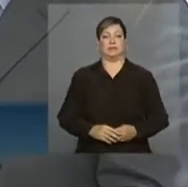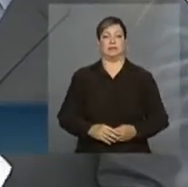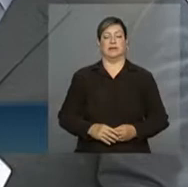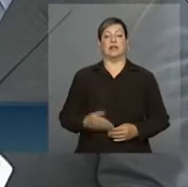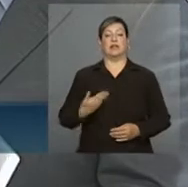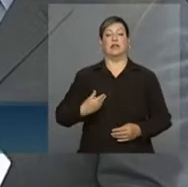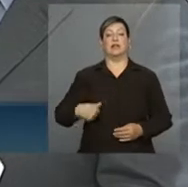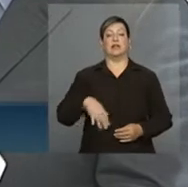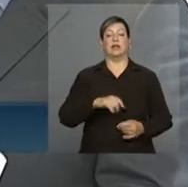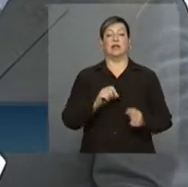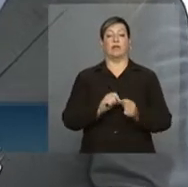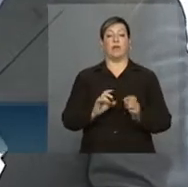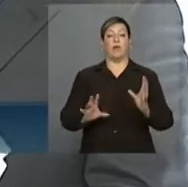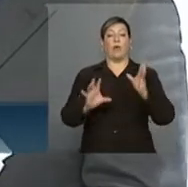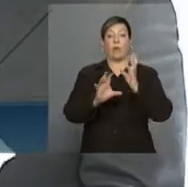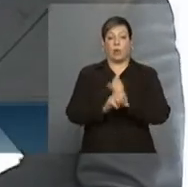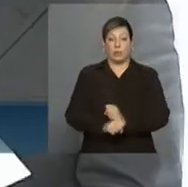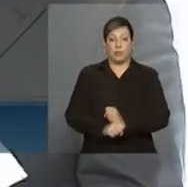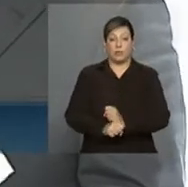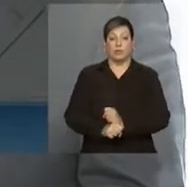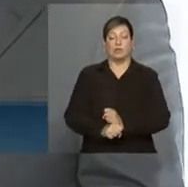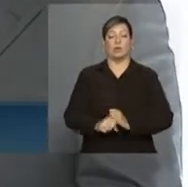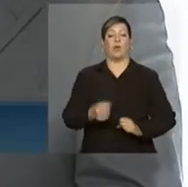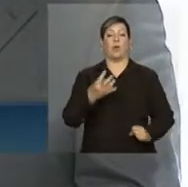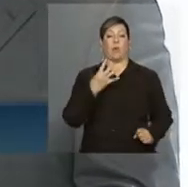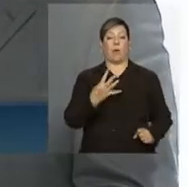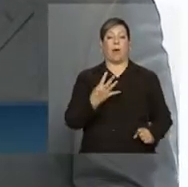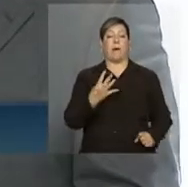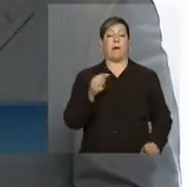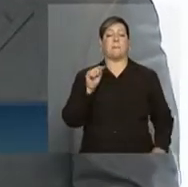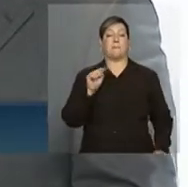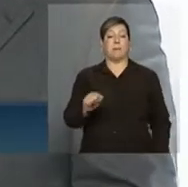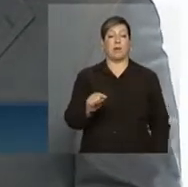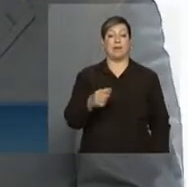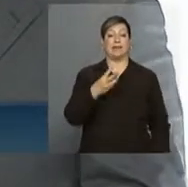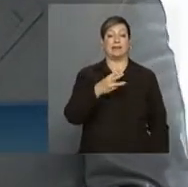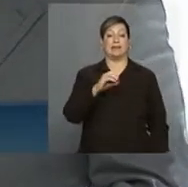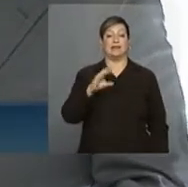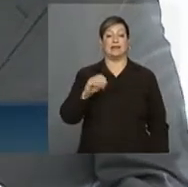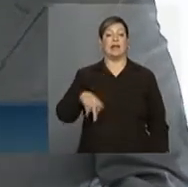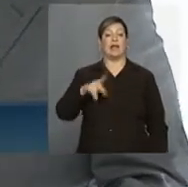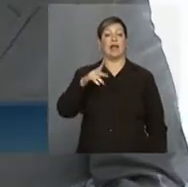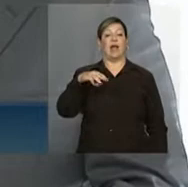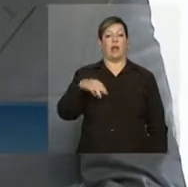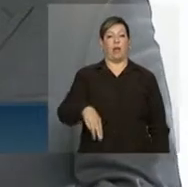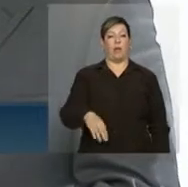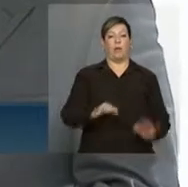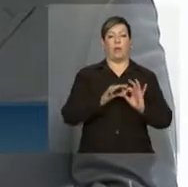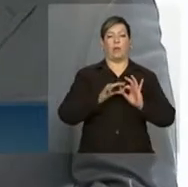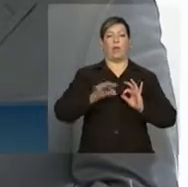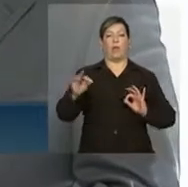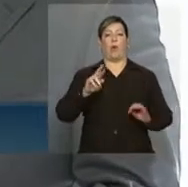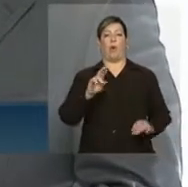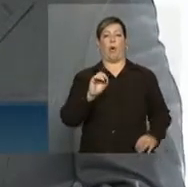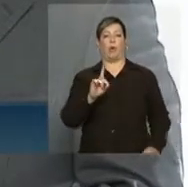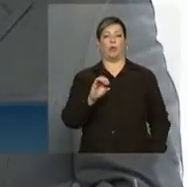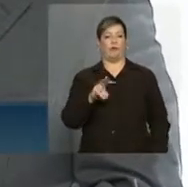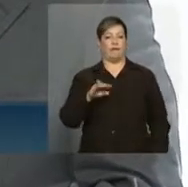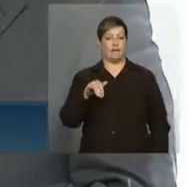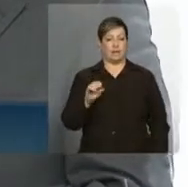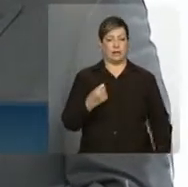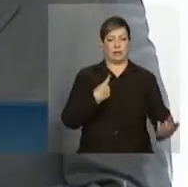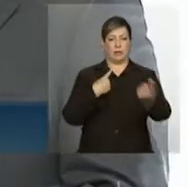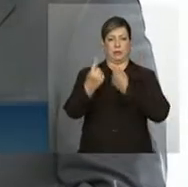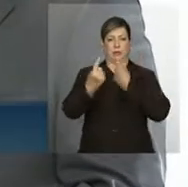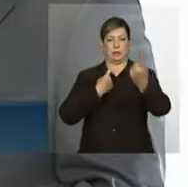Perfazemos, senhora presidenta, um total de 4.300 quilômetros de rodovias que